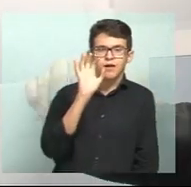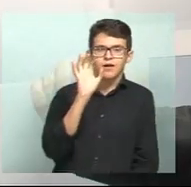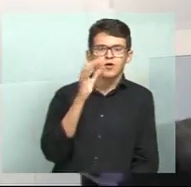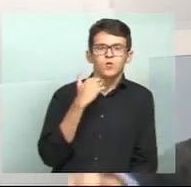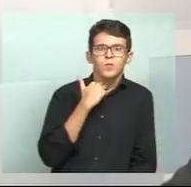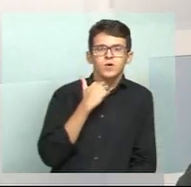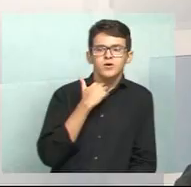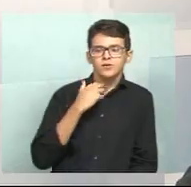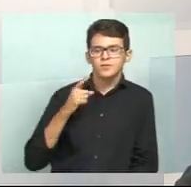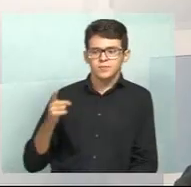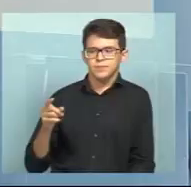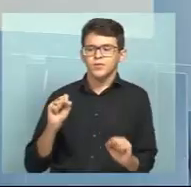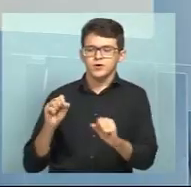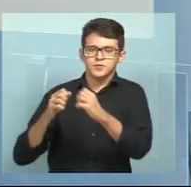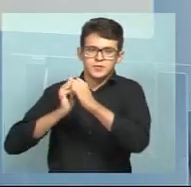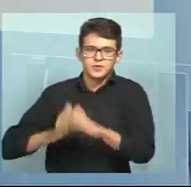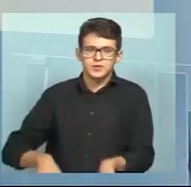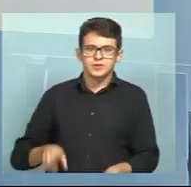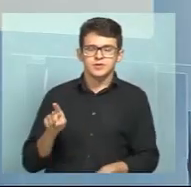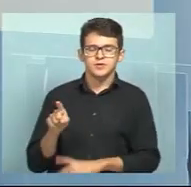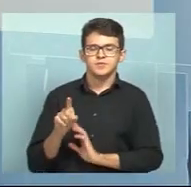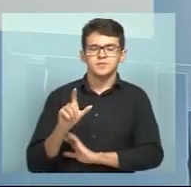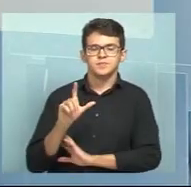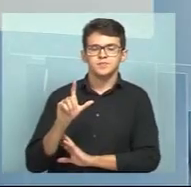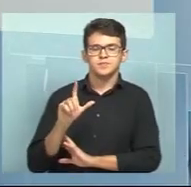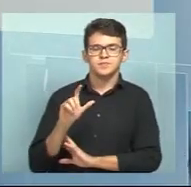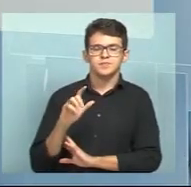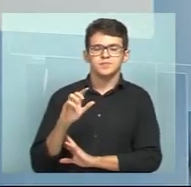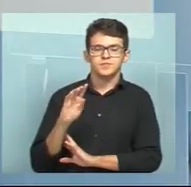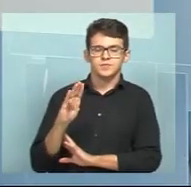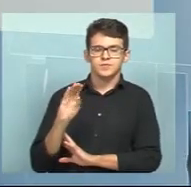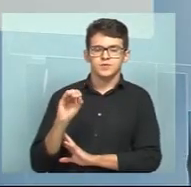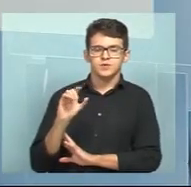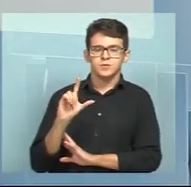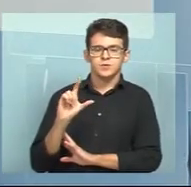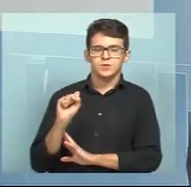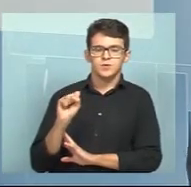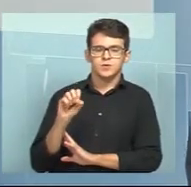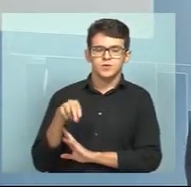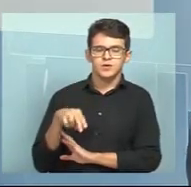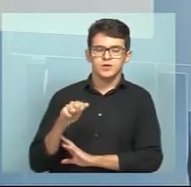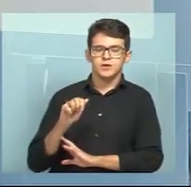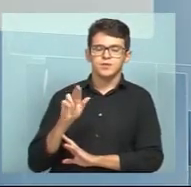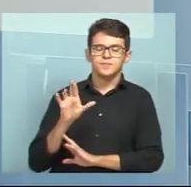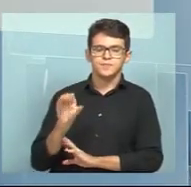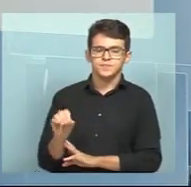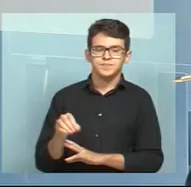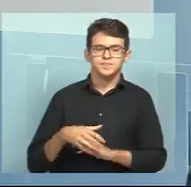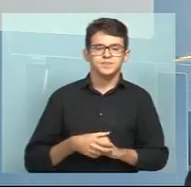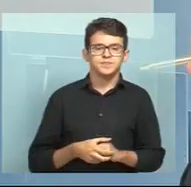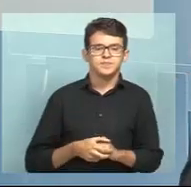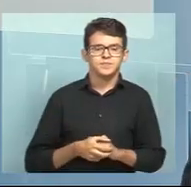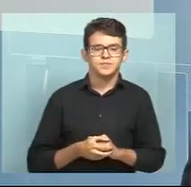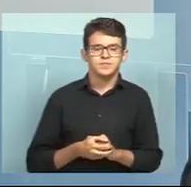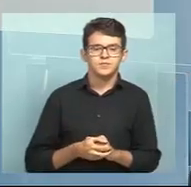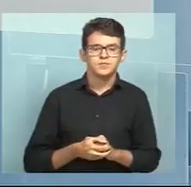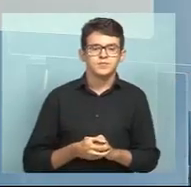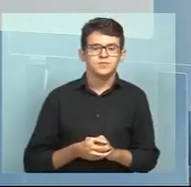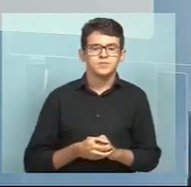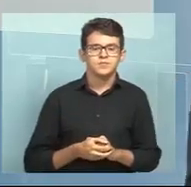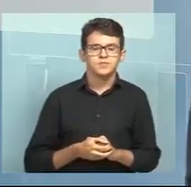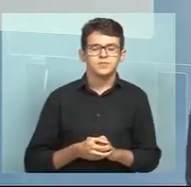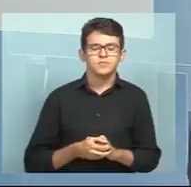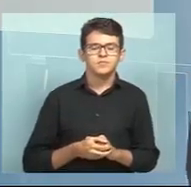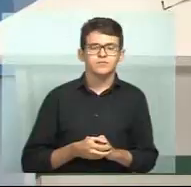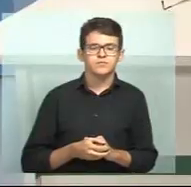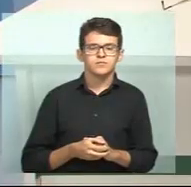o lulista quer dizer é o seguinte... É um Fla-Flu que tirou o Flamengo e botou o Bangu. Pronto. Aí pronto. Perde muito